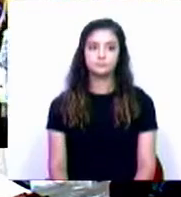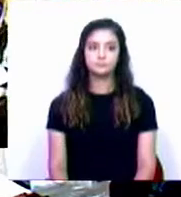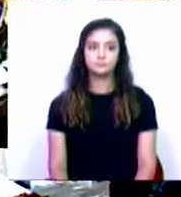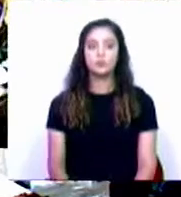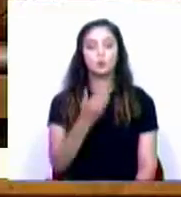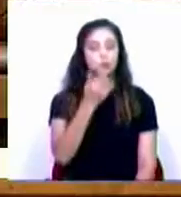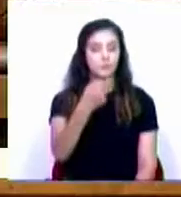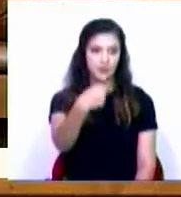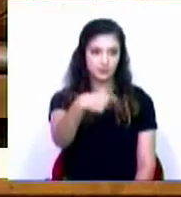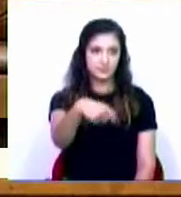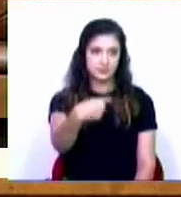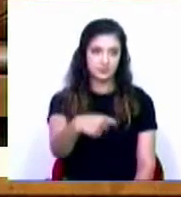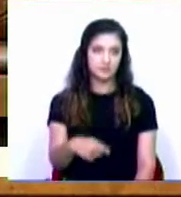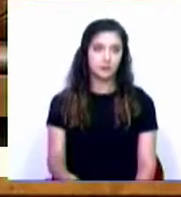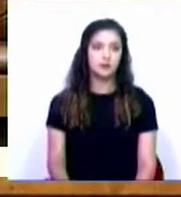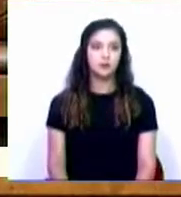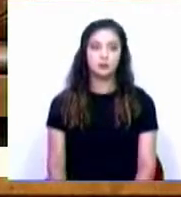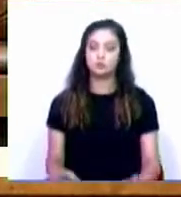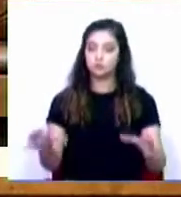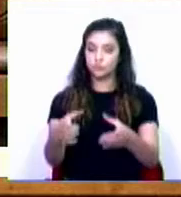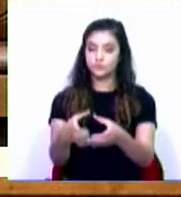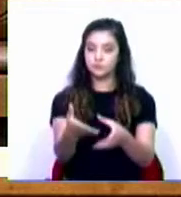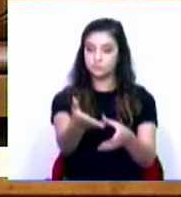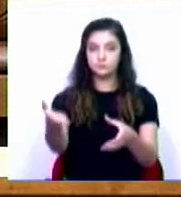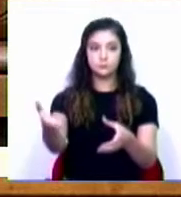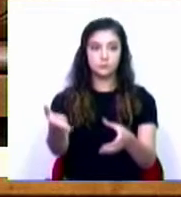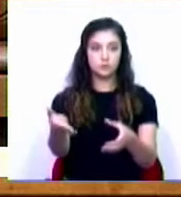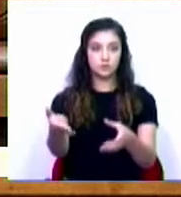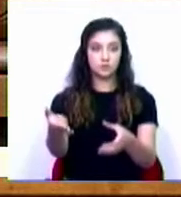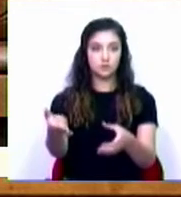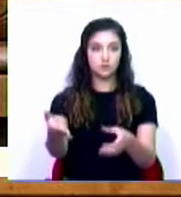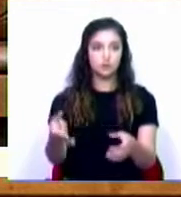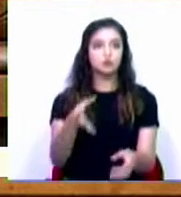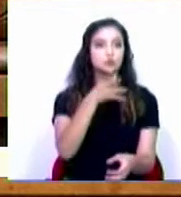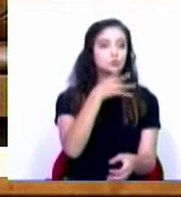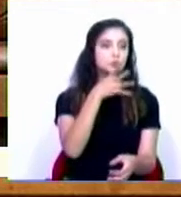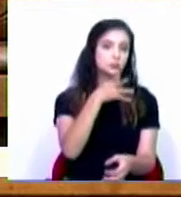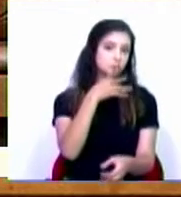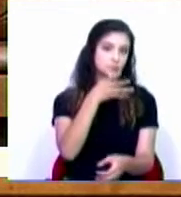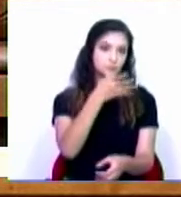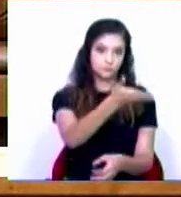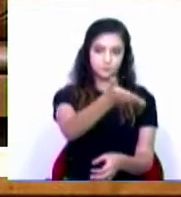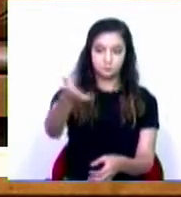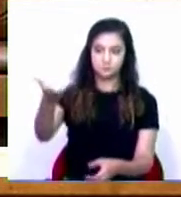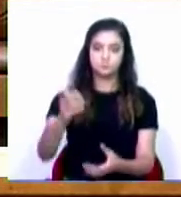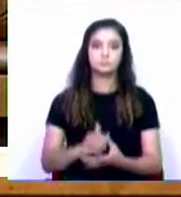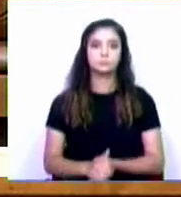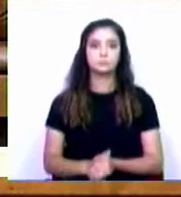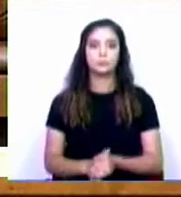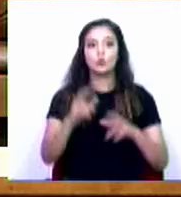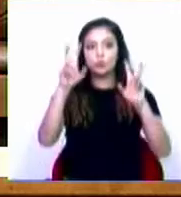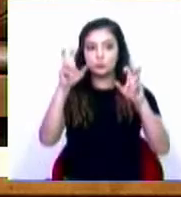Muito obrigado, Sr. Presidente, Srs. Membros do Governo, Sras. E Srs. Deputados. O tema deste